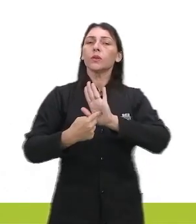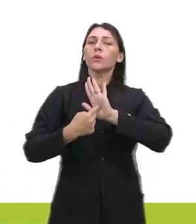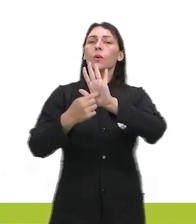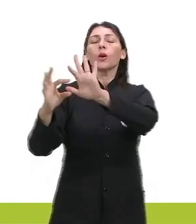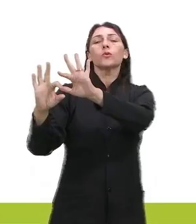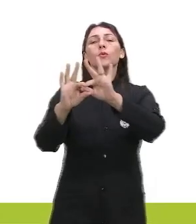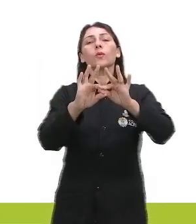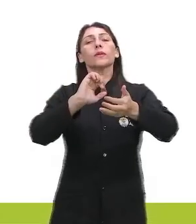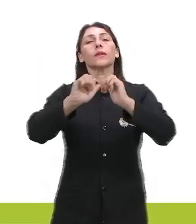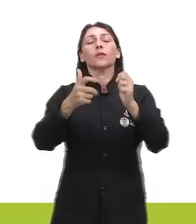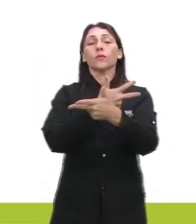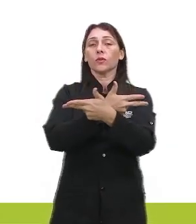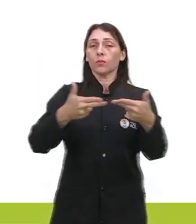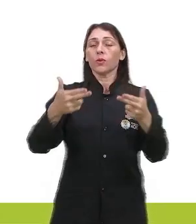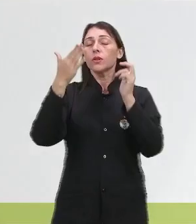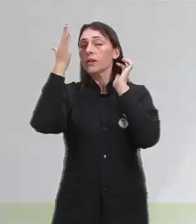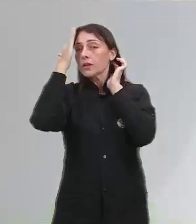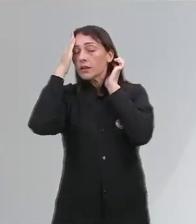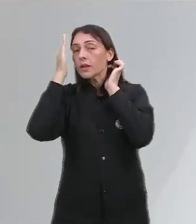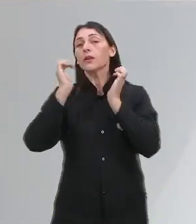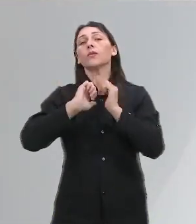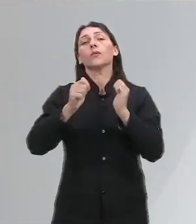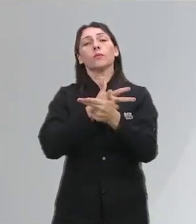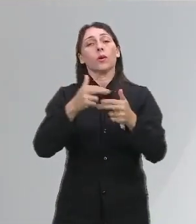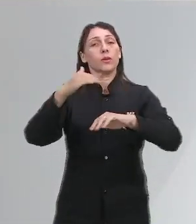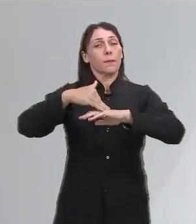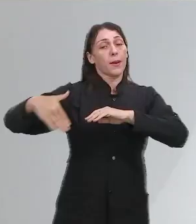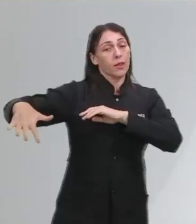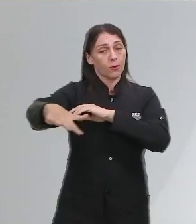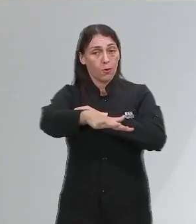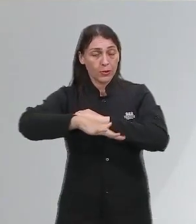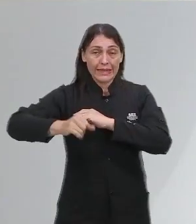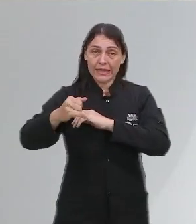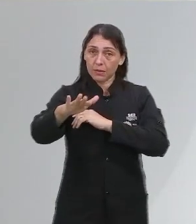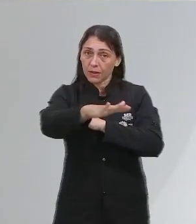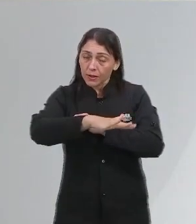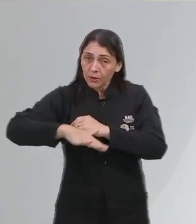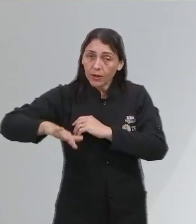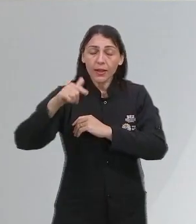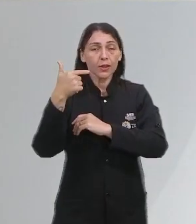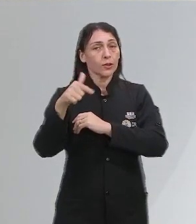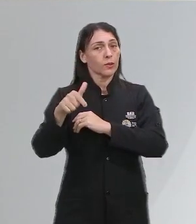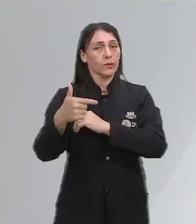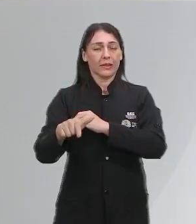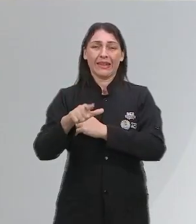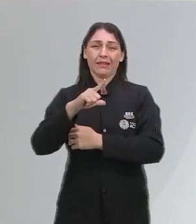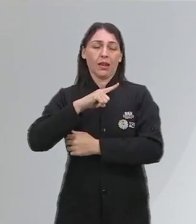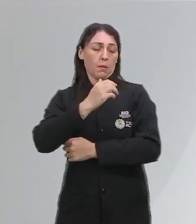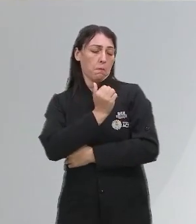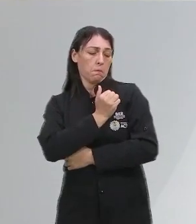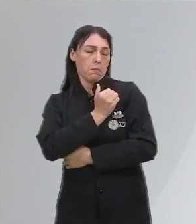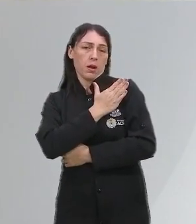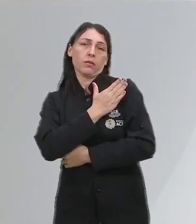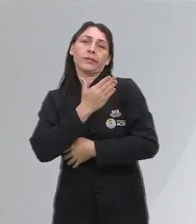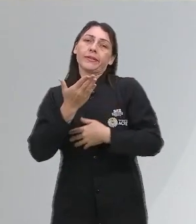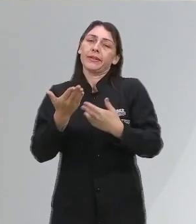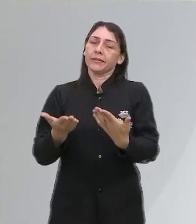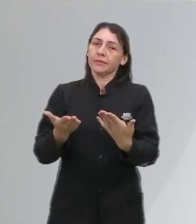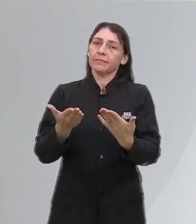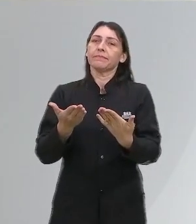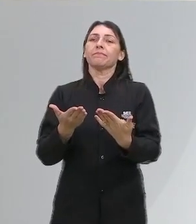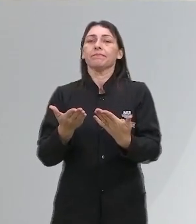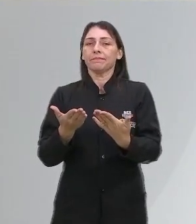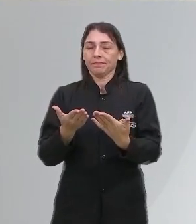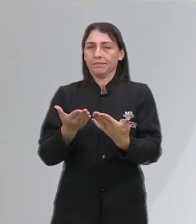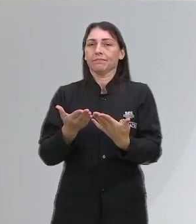do esporte, a gente entende que o esporte é para todos. Se é para todos, não tem por que criar essa divergência